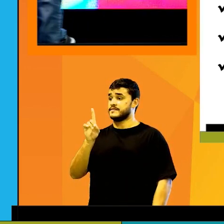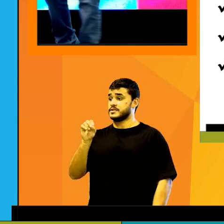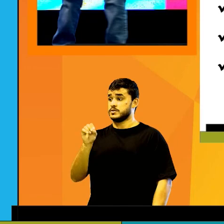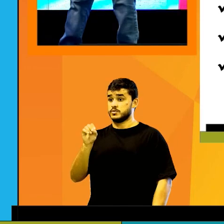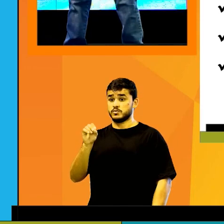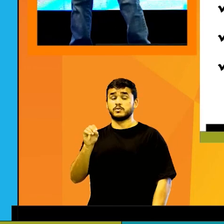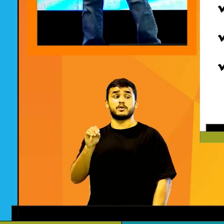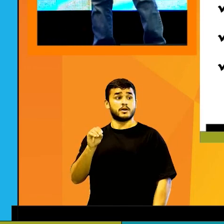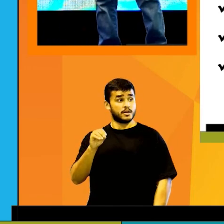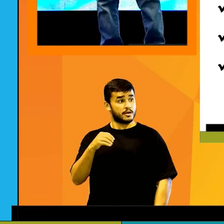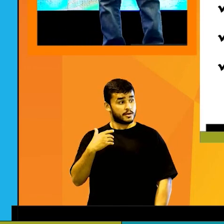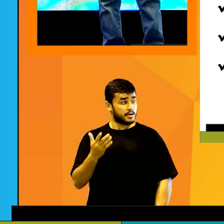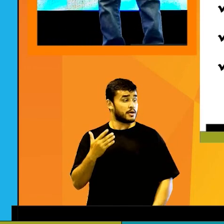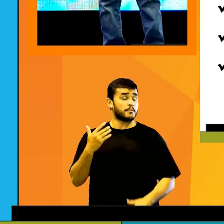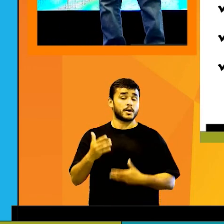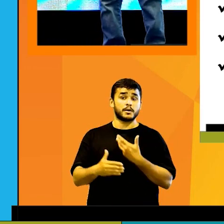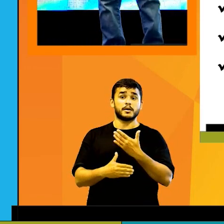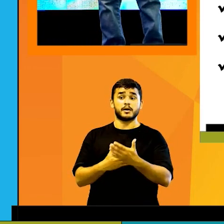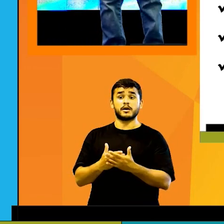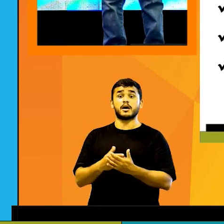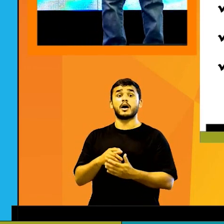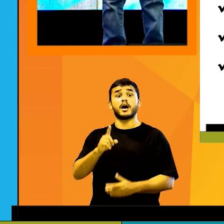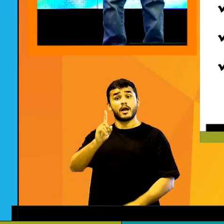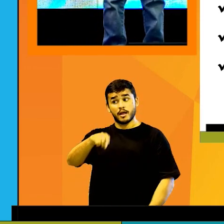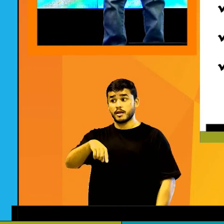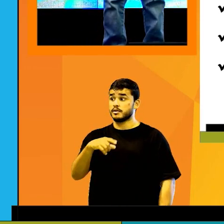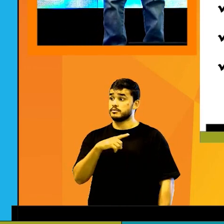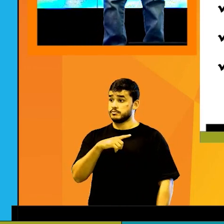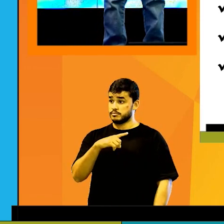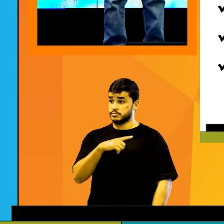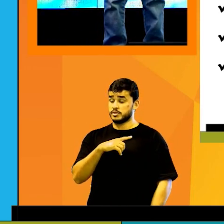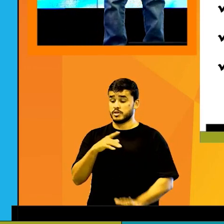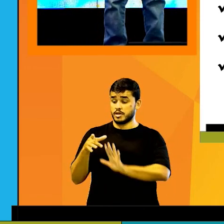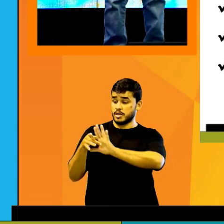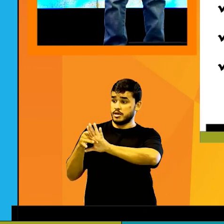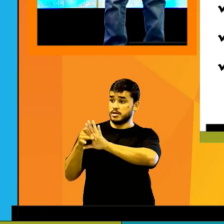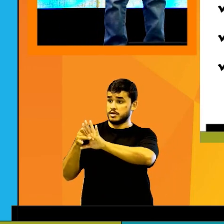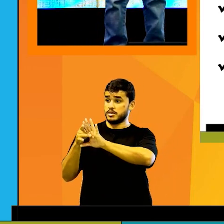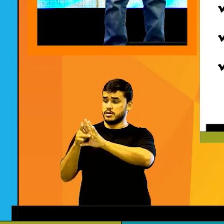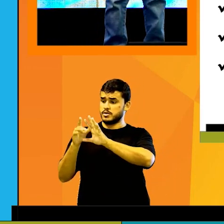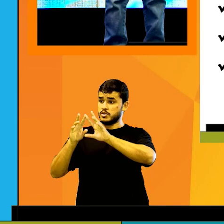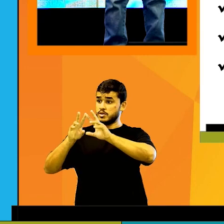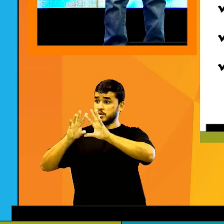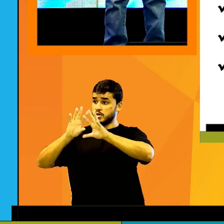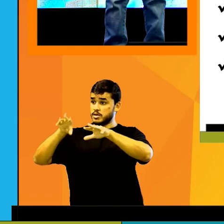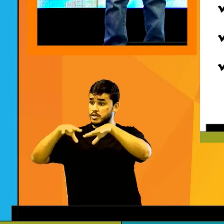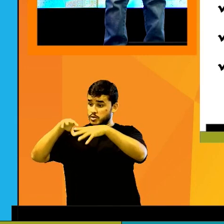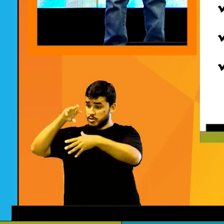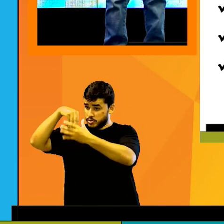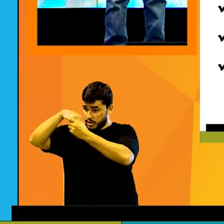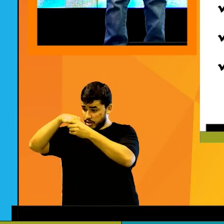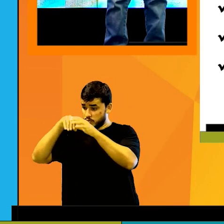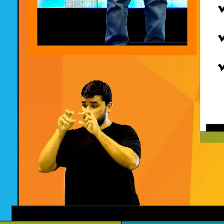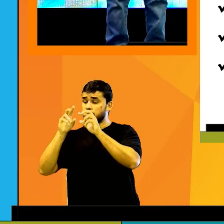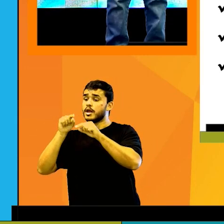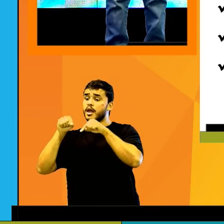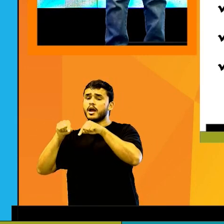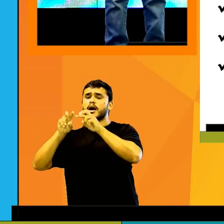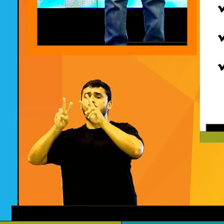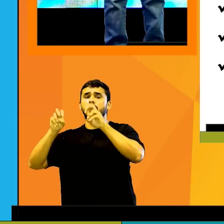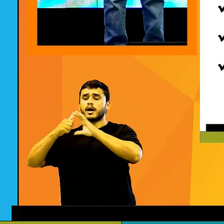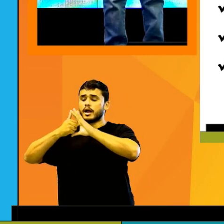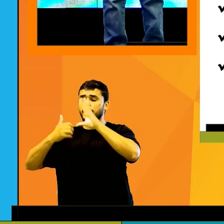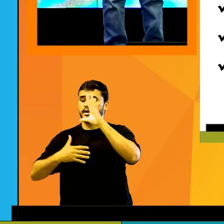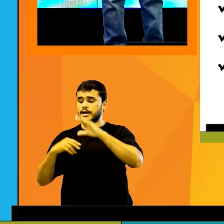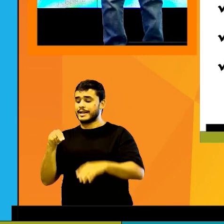naturalismo, que também foi uma escola literária, fez parte do realismo, é um subconjunto dentro do conjunto, com